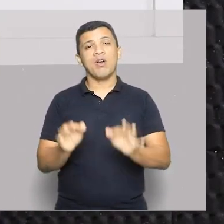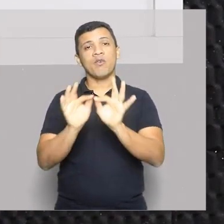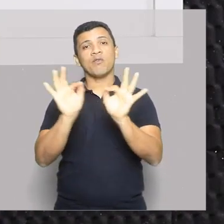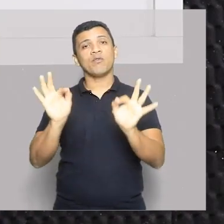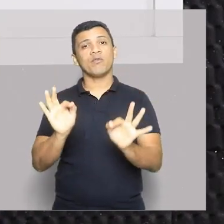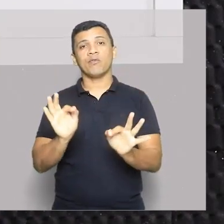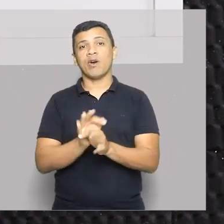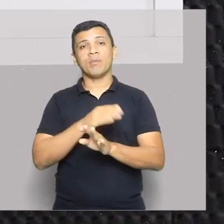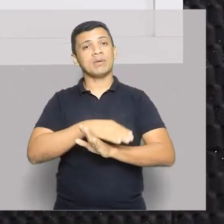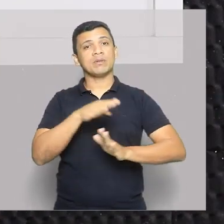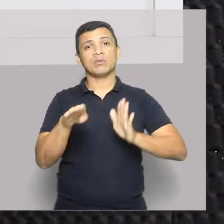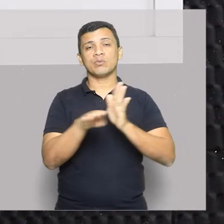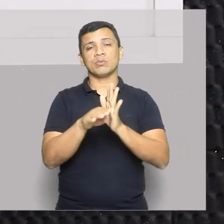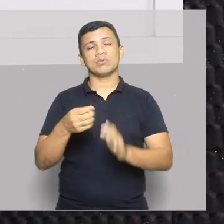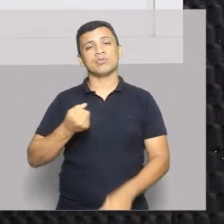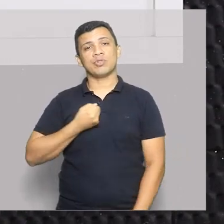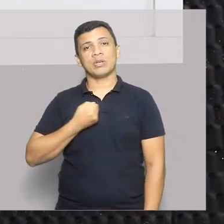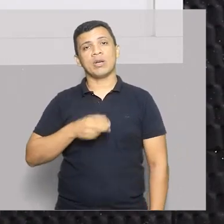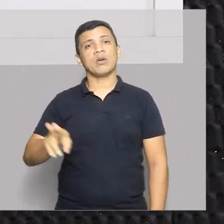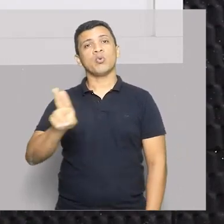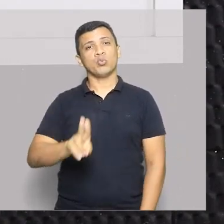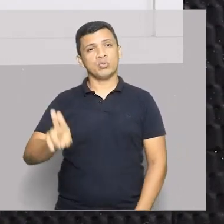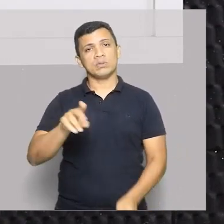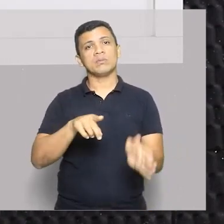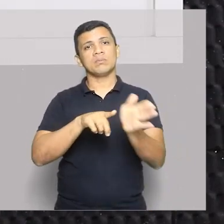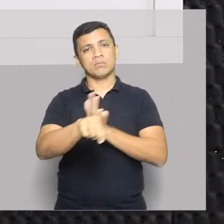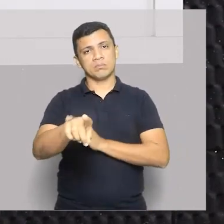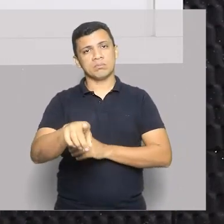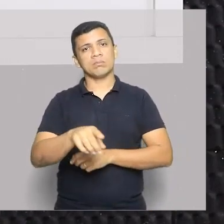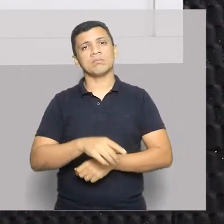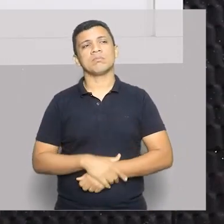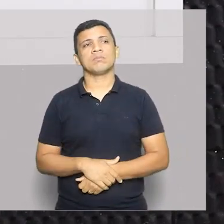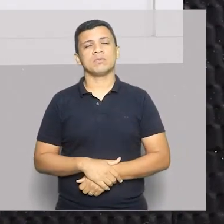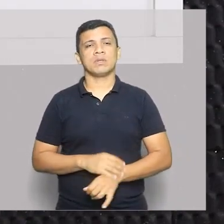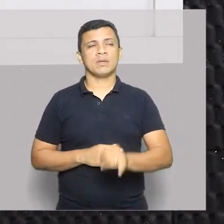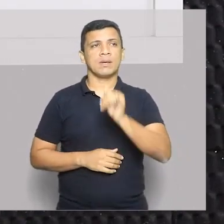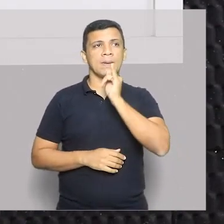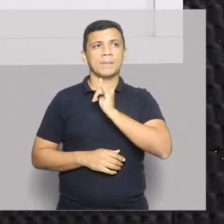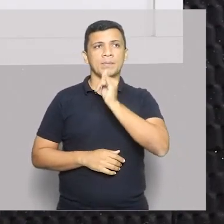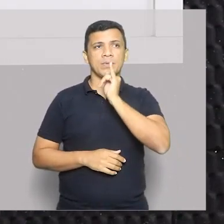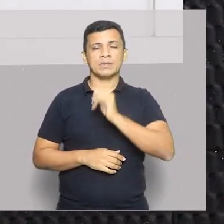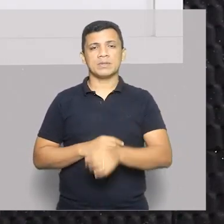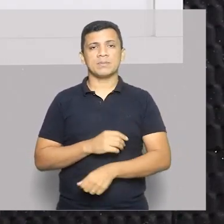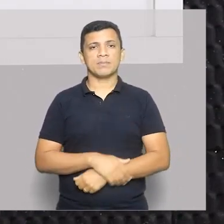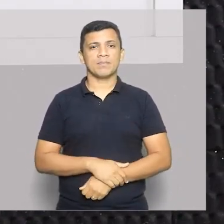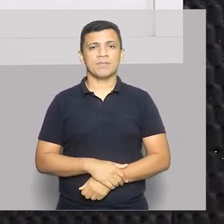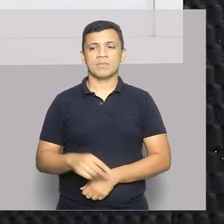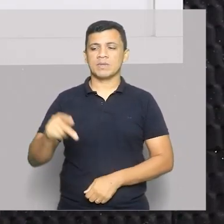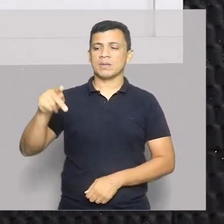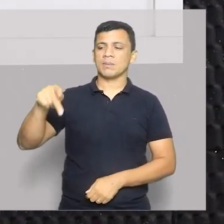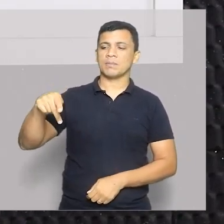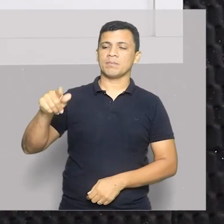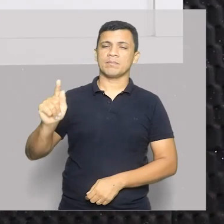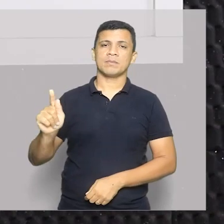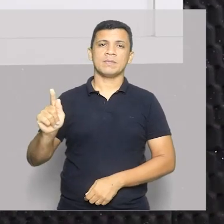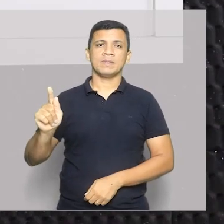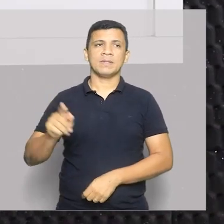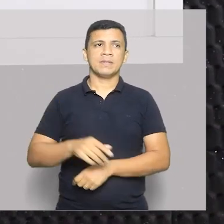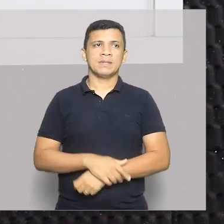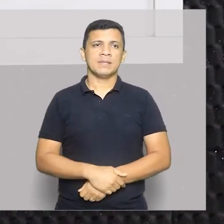do termo geral, muito utilizada em algumas questões. Então, por exemplo, a nossa PG tem a seguinte fórmula: o